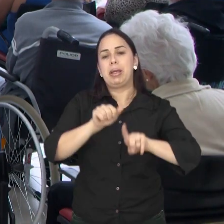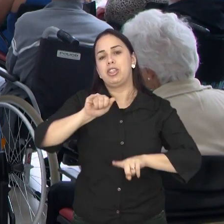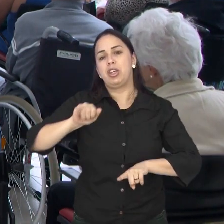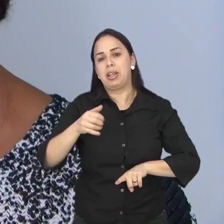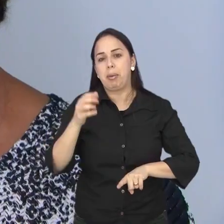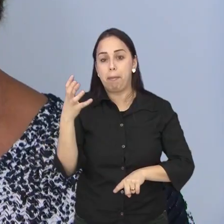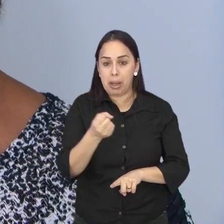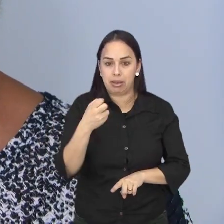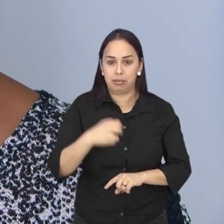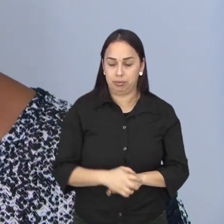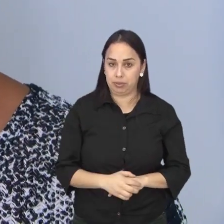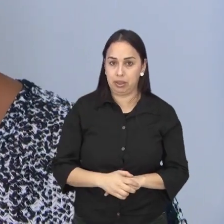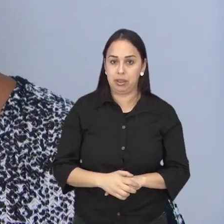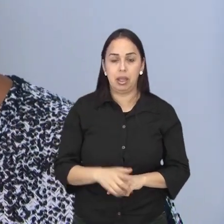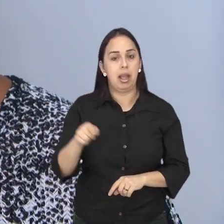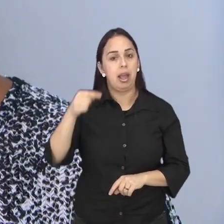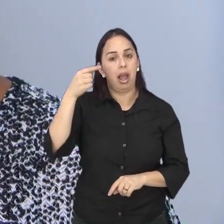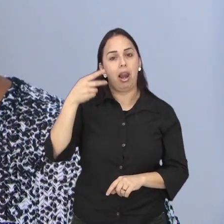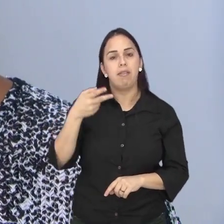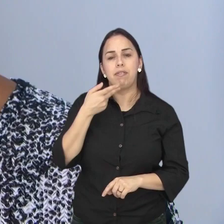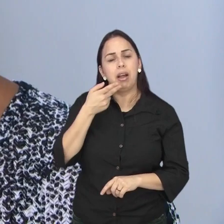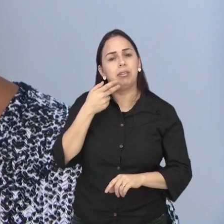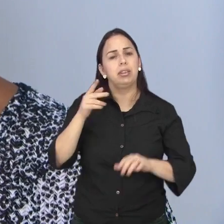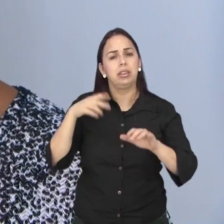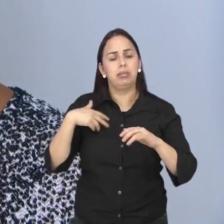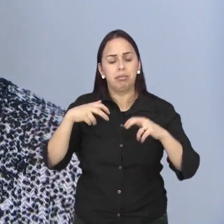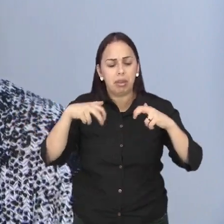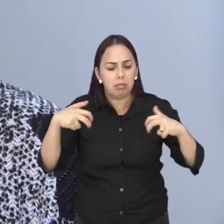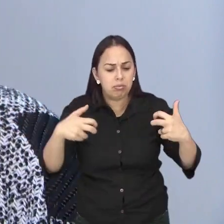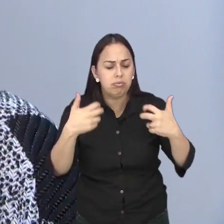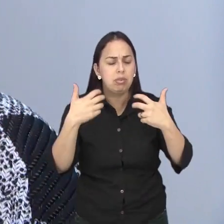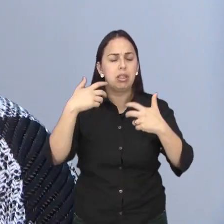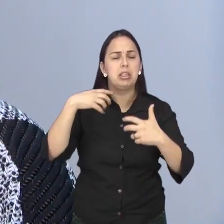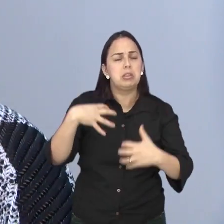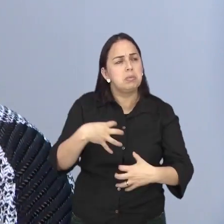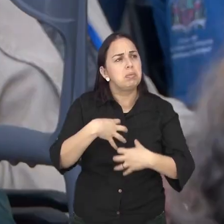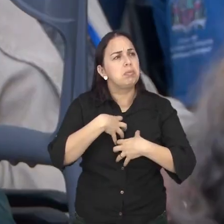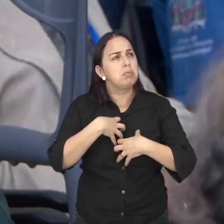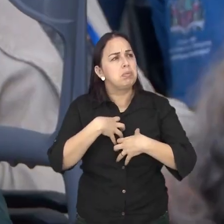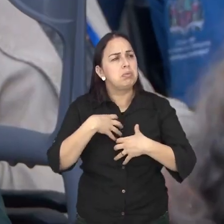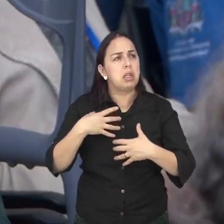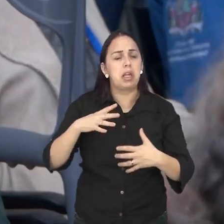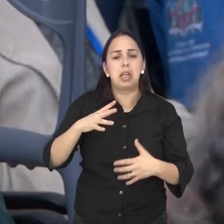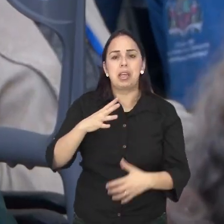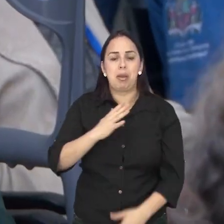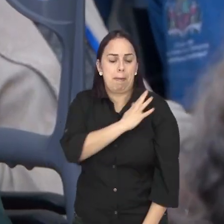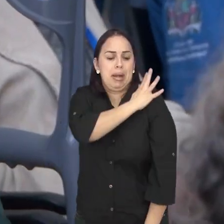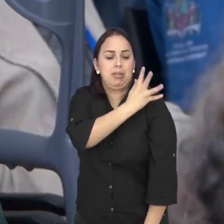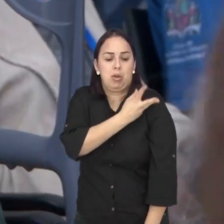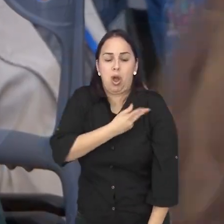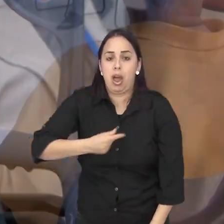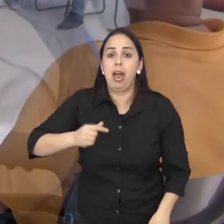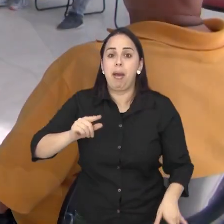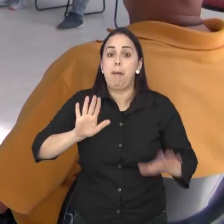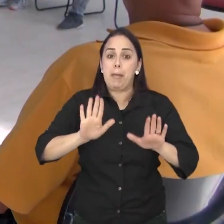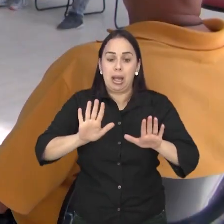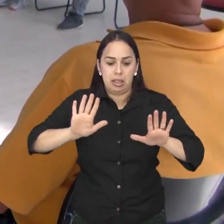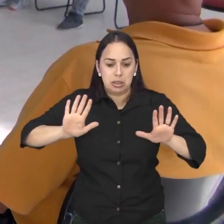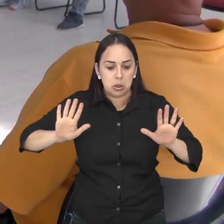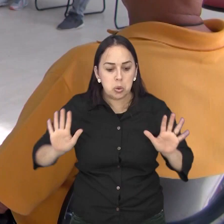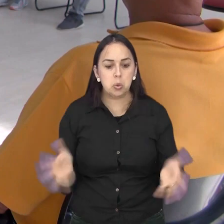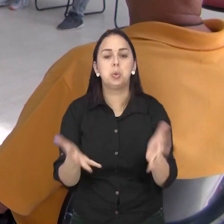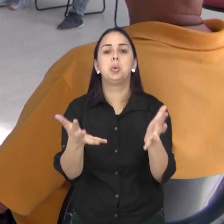Janeiro Branco. Ela reforçou que ter um espaço para refletir sobre a saúde mental é fundamental para quebrar preconceitos